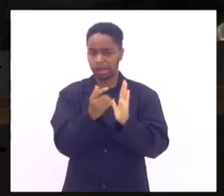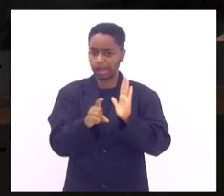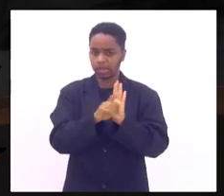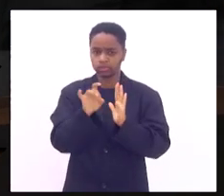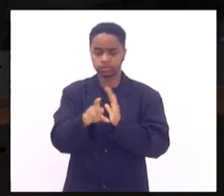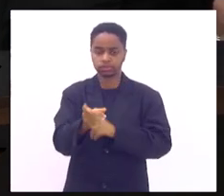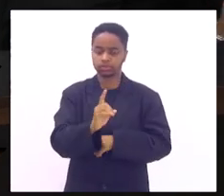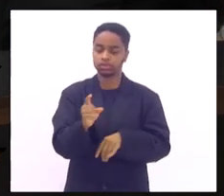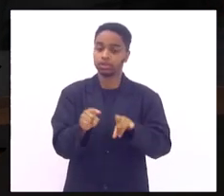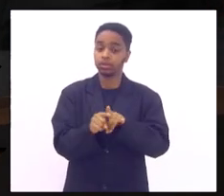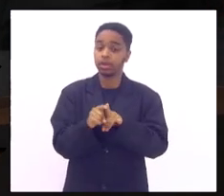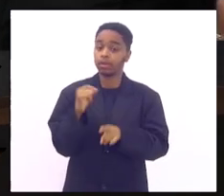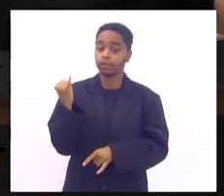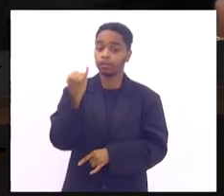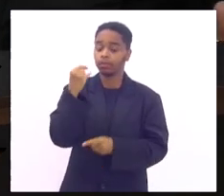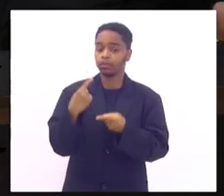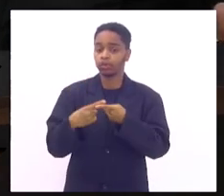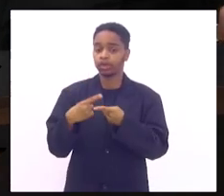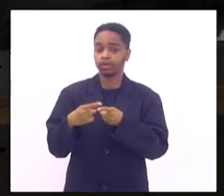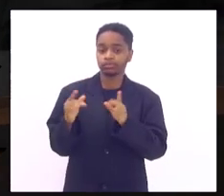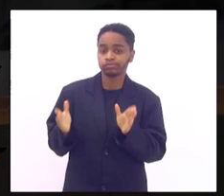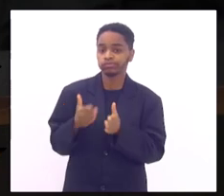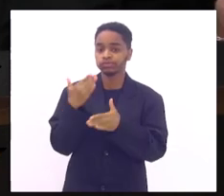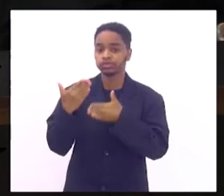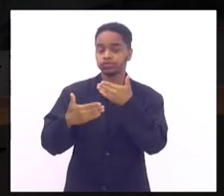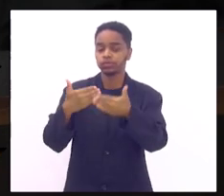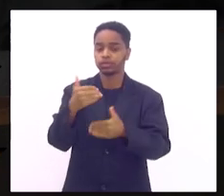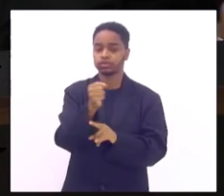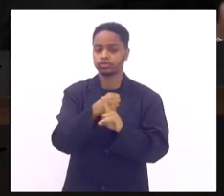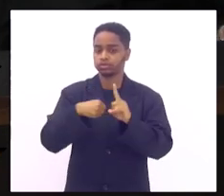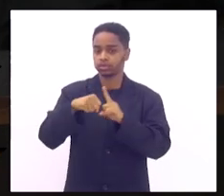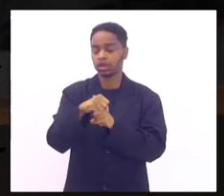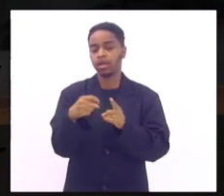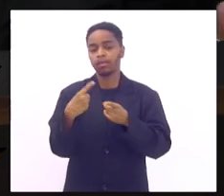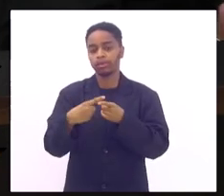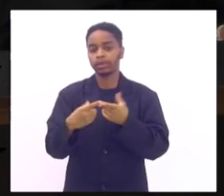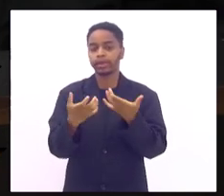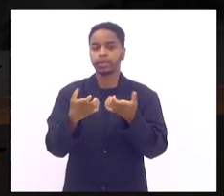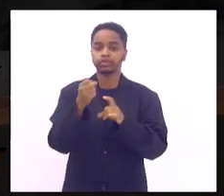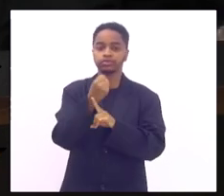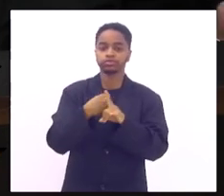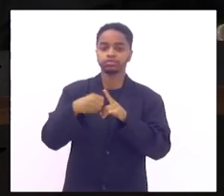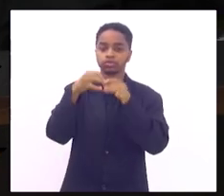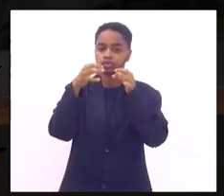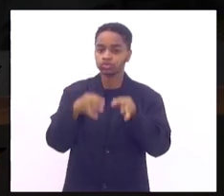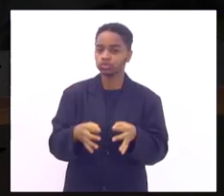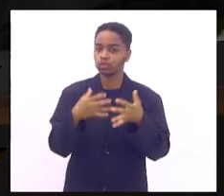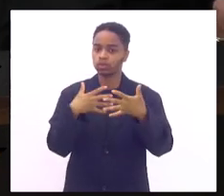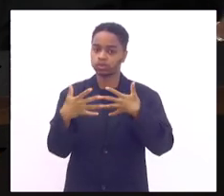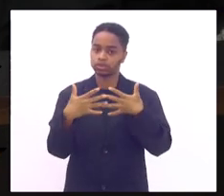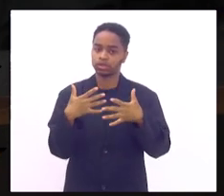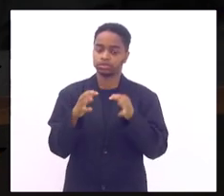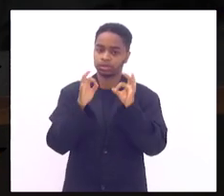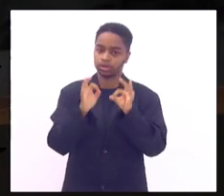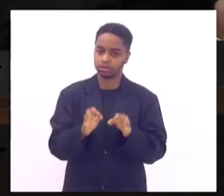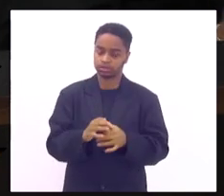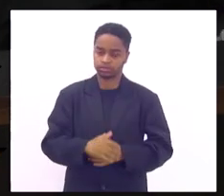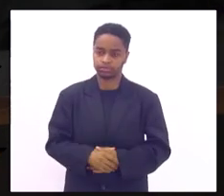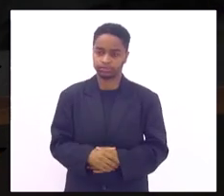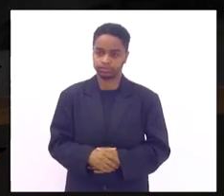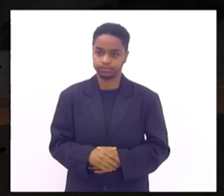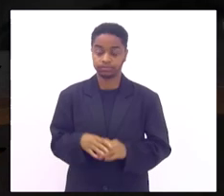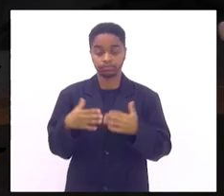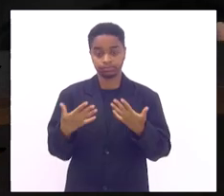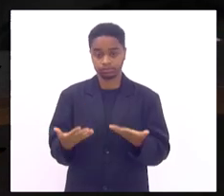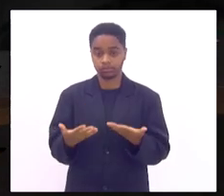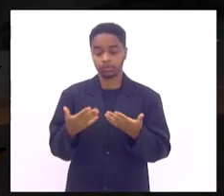é importante para o desenvolvimento da sociedade, de uma sociedade mais justa, mais transparente. Bom, então é